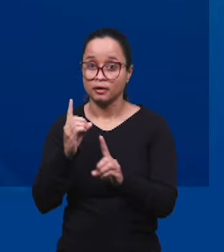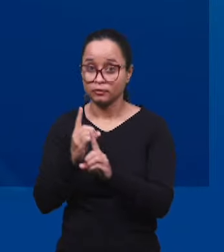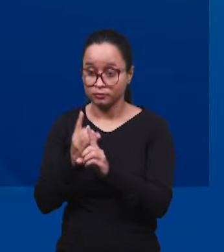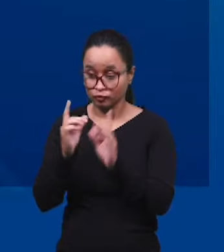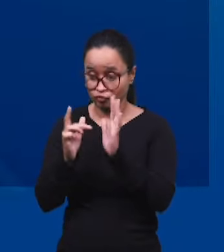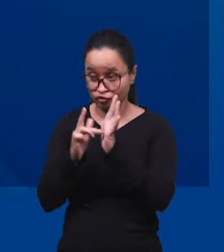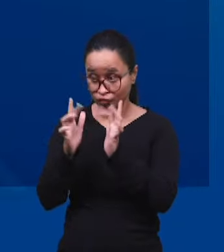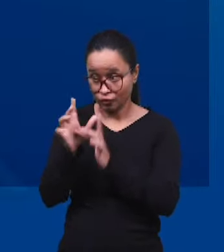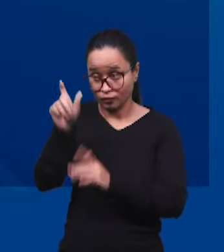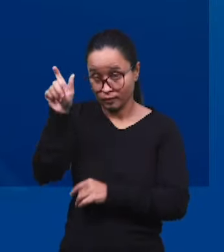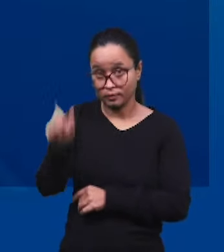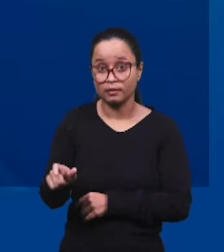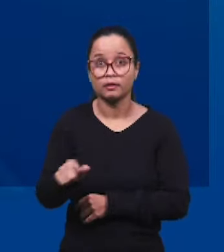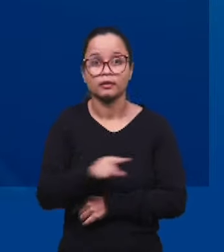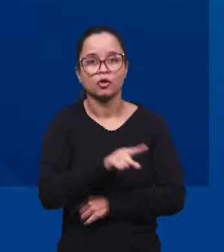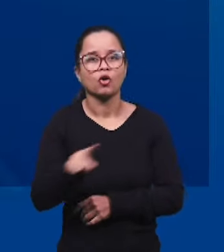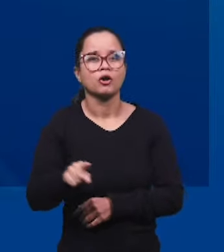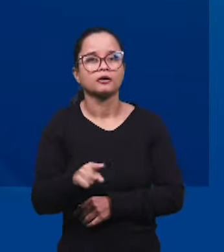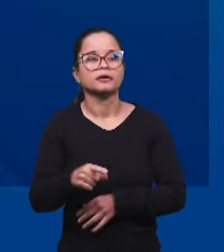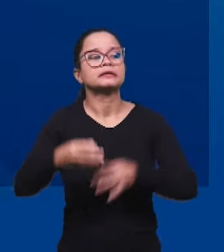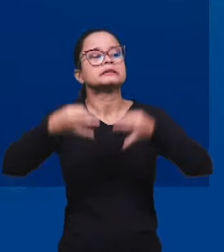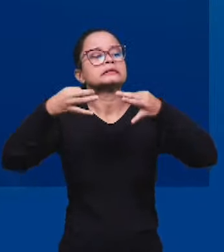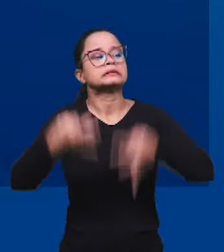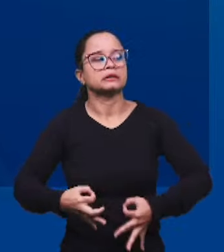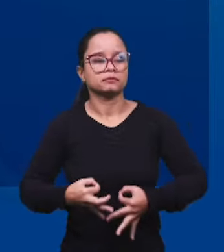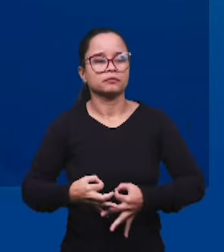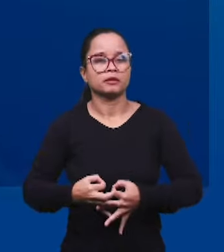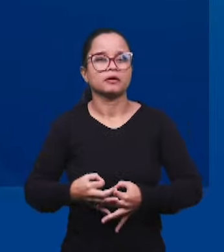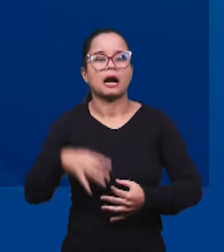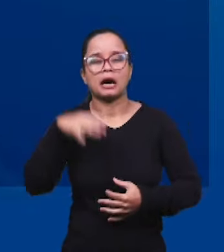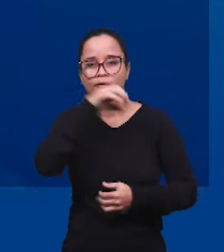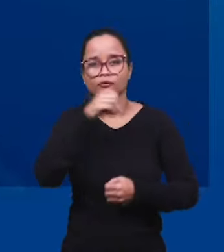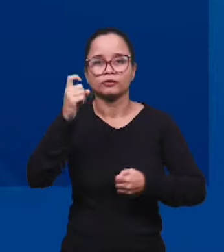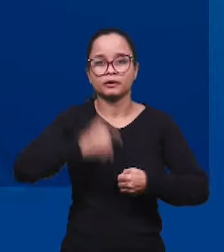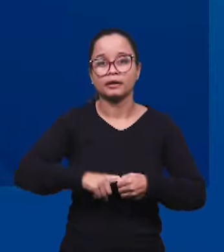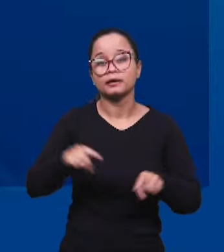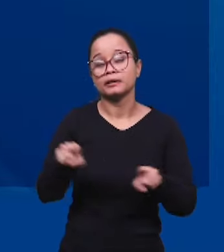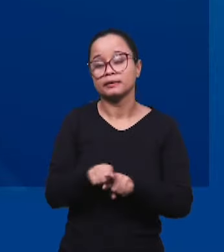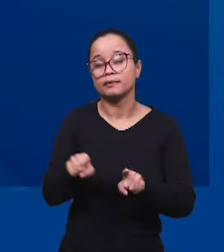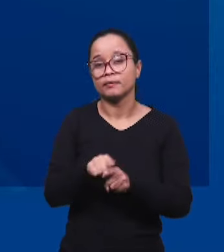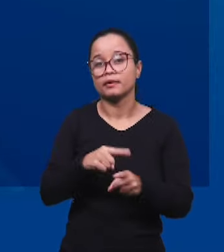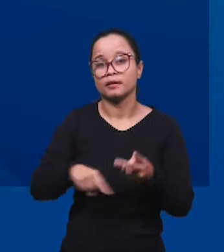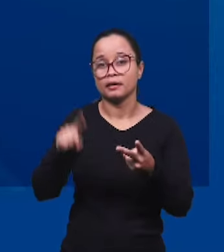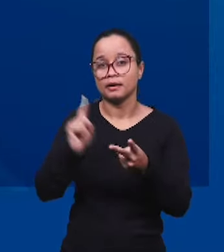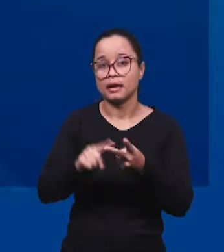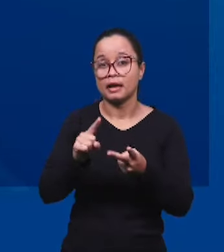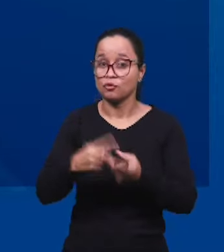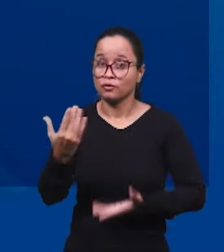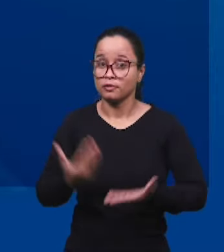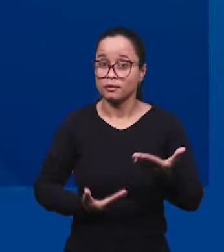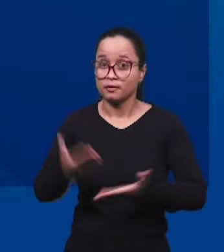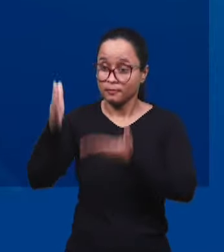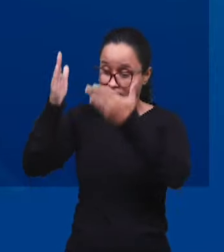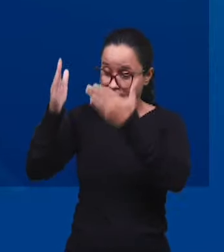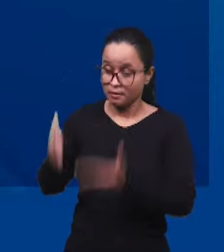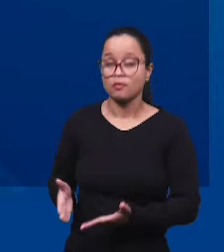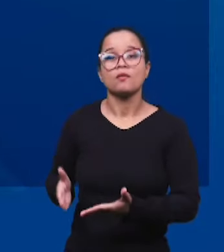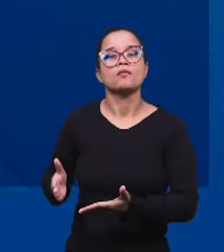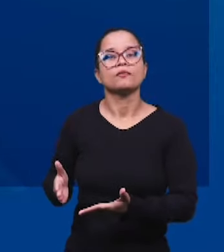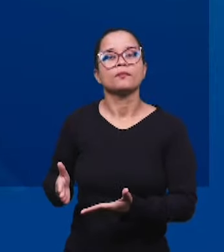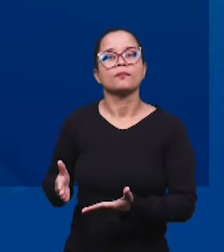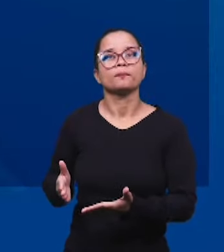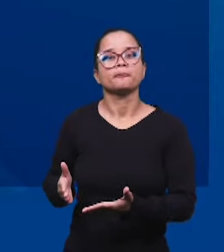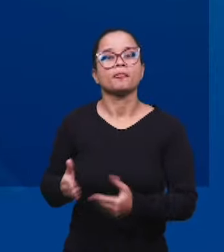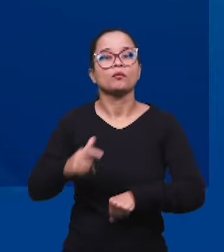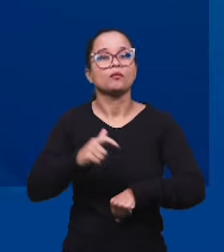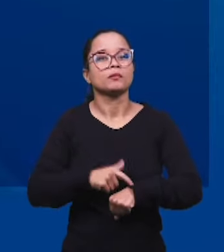ele diz, certamente cedo venho. Encontramos também a igreja fiel, que quando